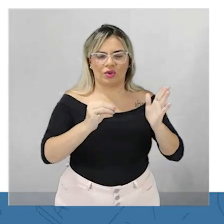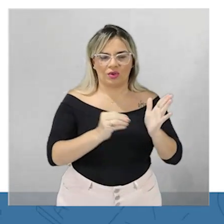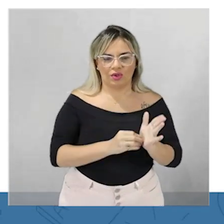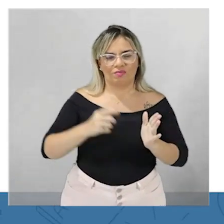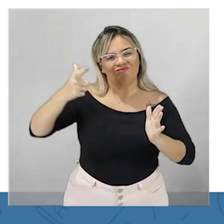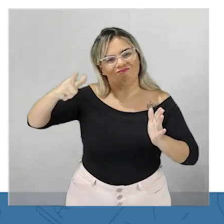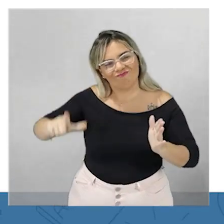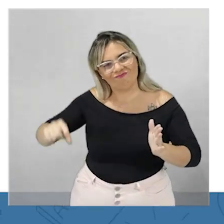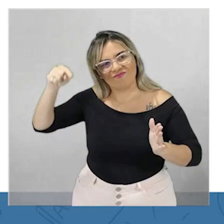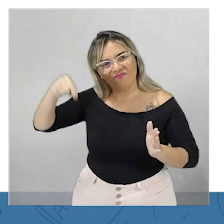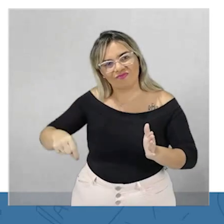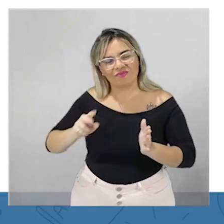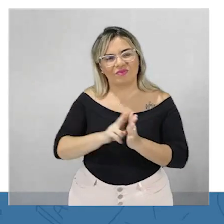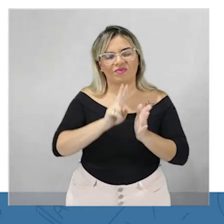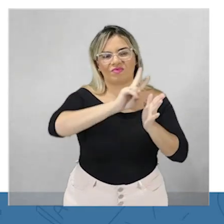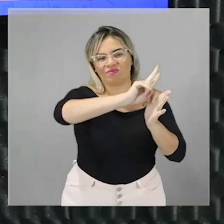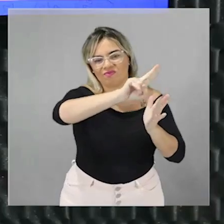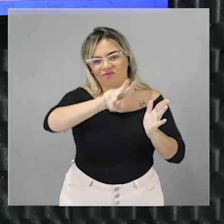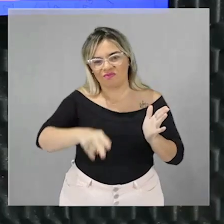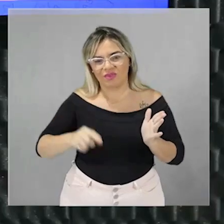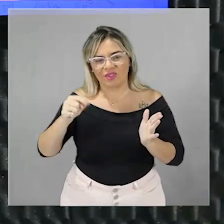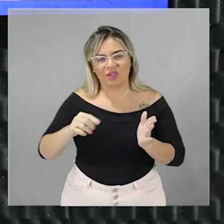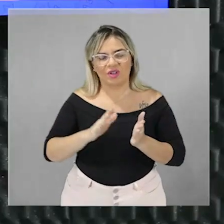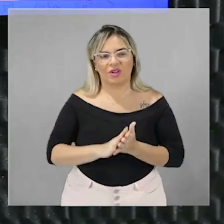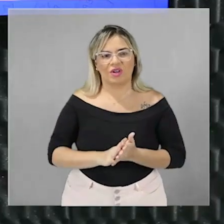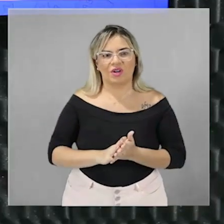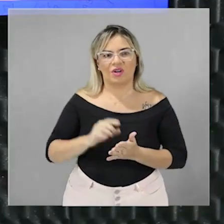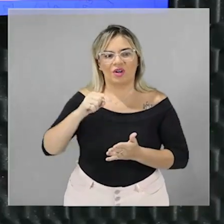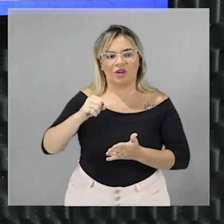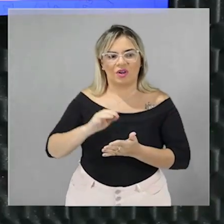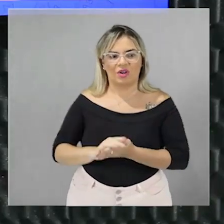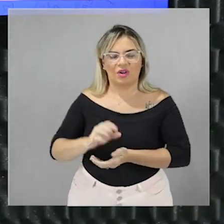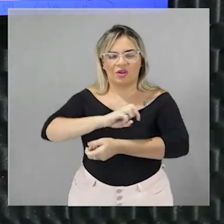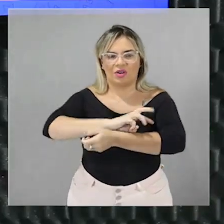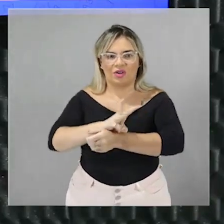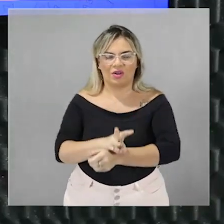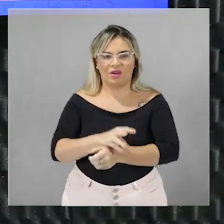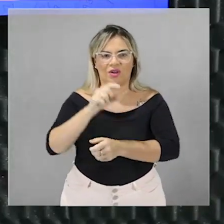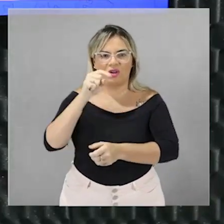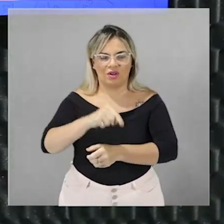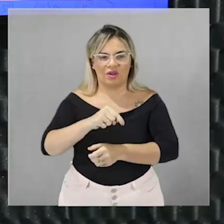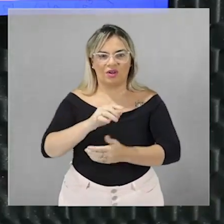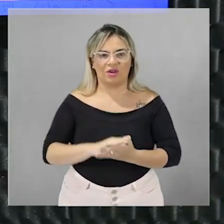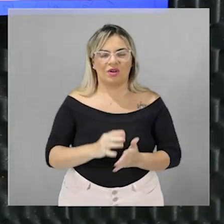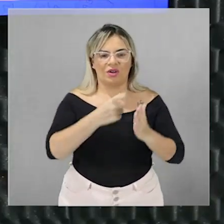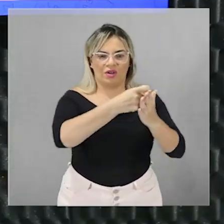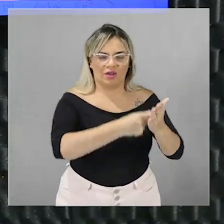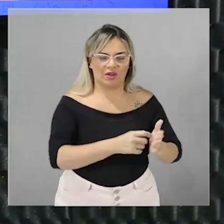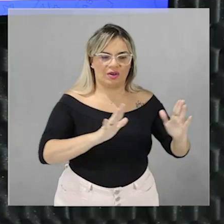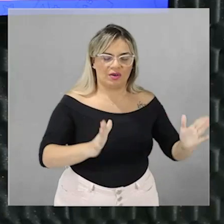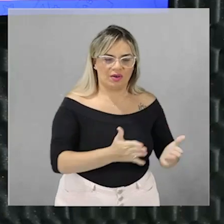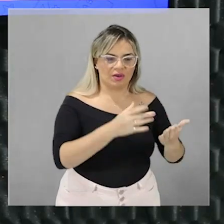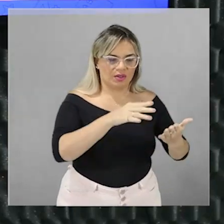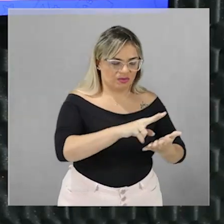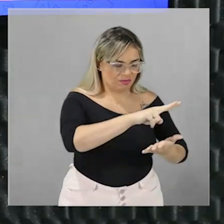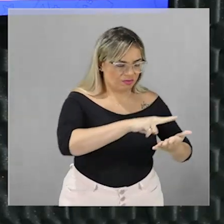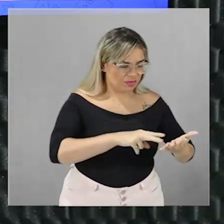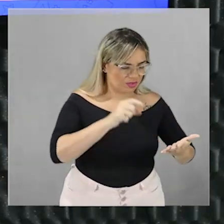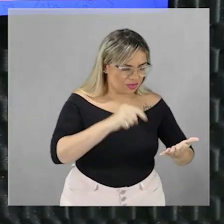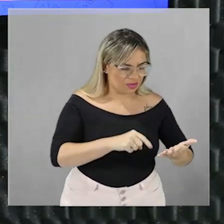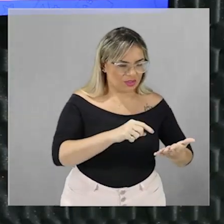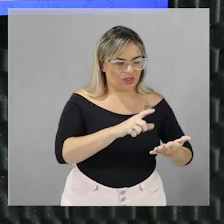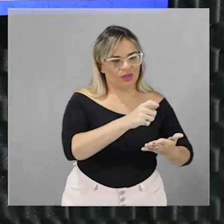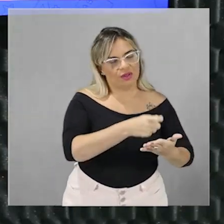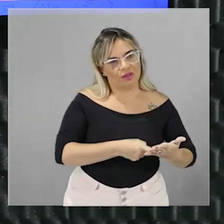Tem muitas questões, tanto na UEMA, a UEMA principalmente ela gosta muito disso, de colocar textos motivadores, mas os textos